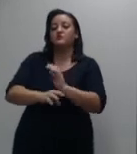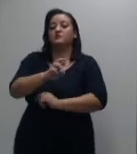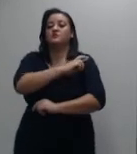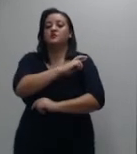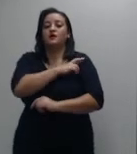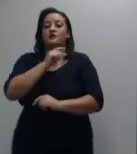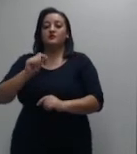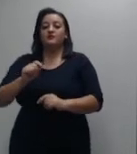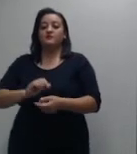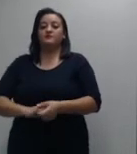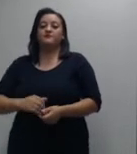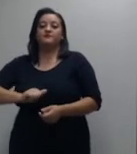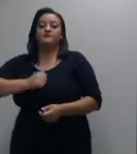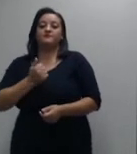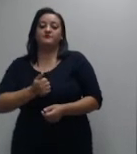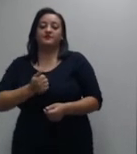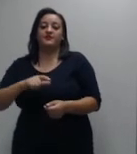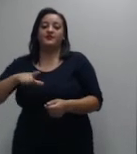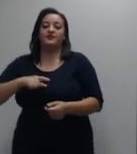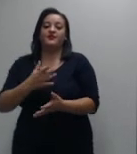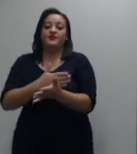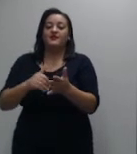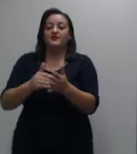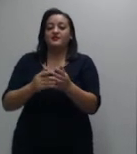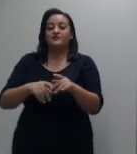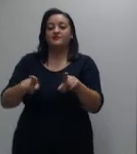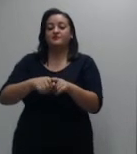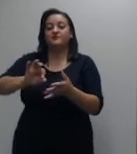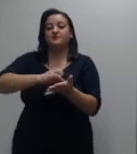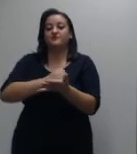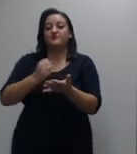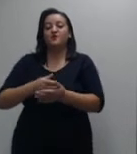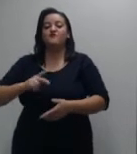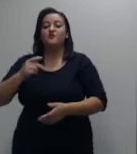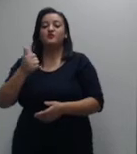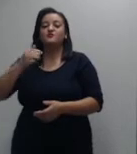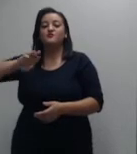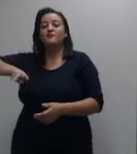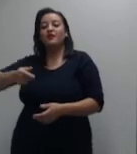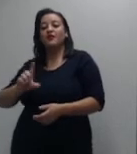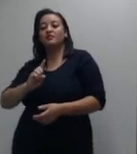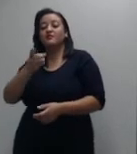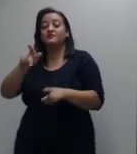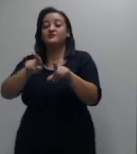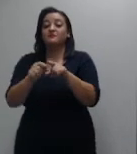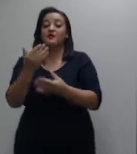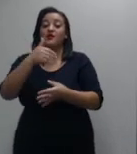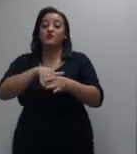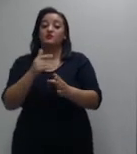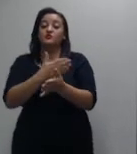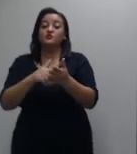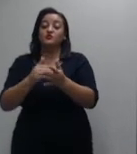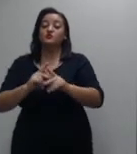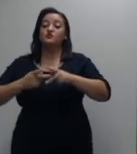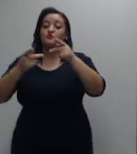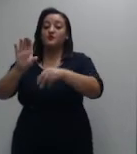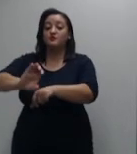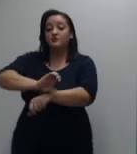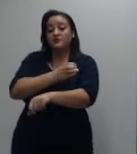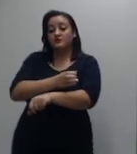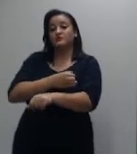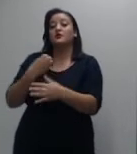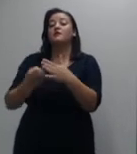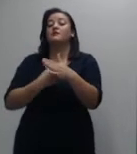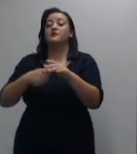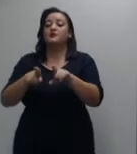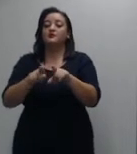primeiro Rede Total da taxa de assinatura do contrato do valor de 1 milhão de dólares Exclusive o valor total do investimento do Sul da população